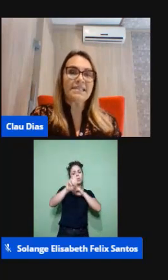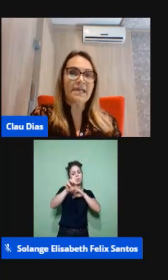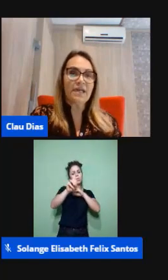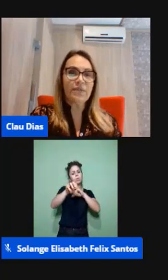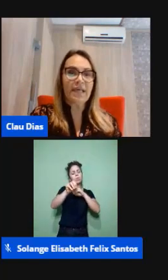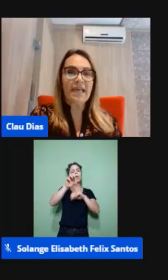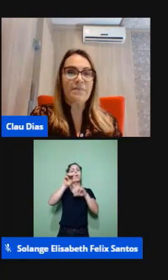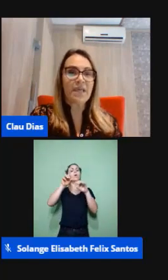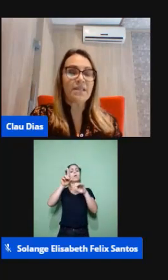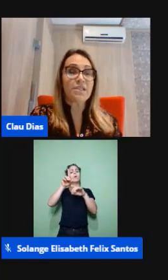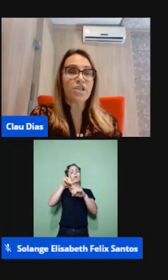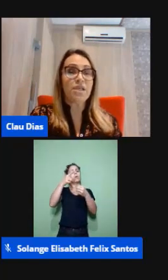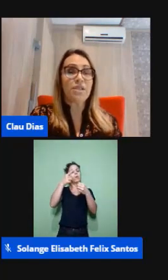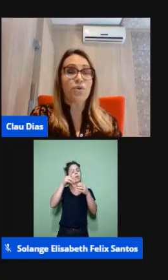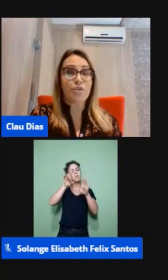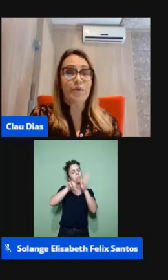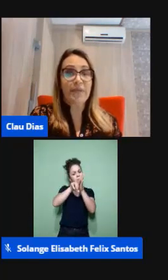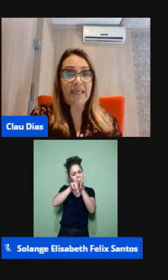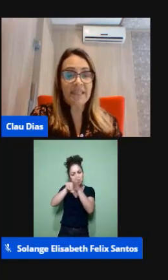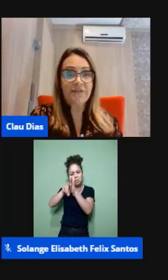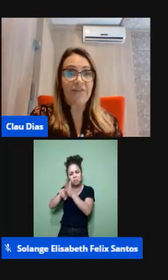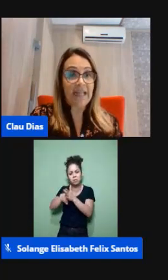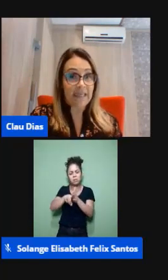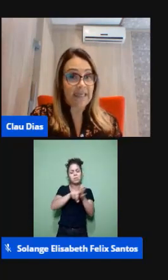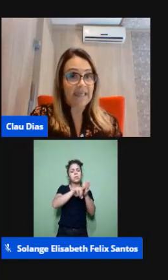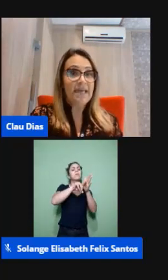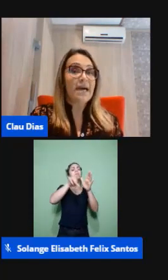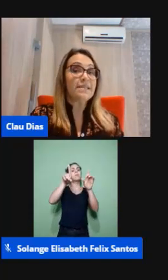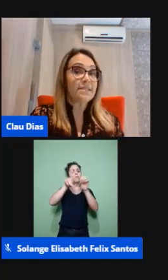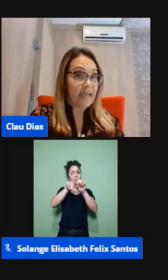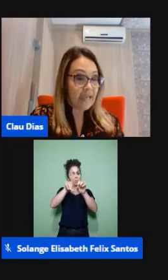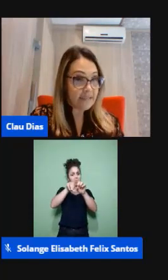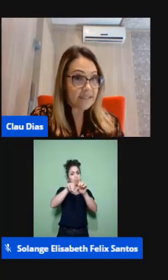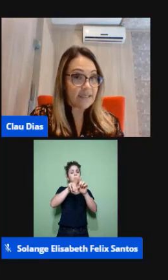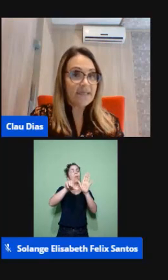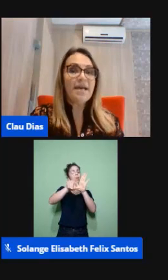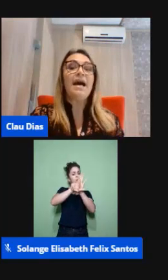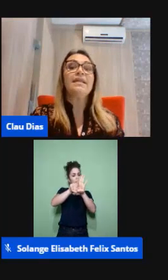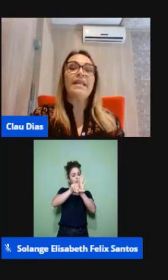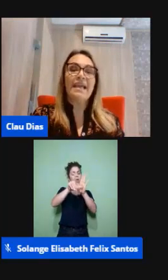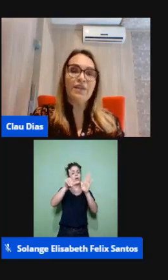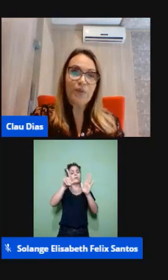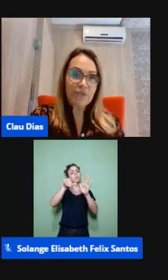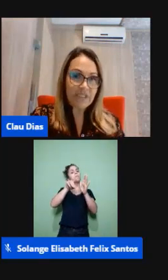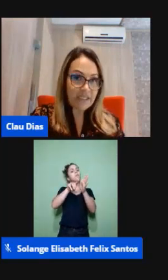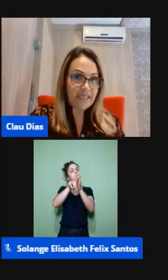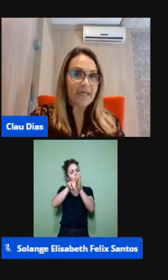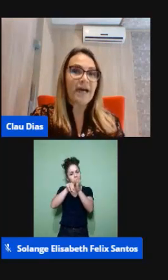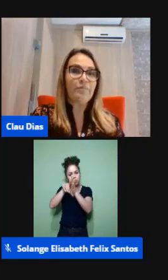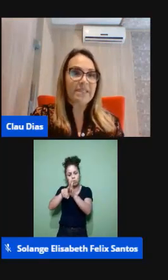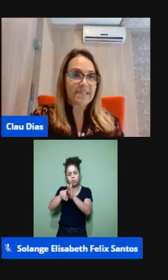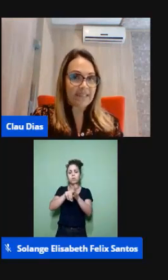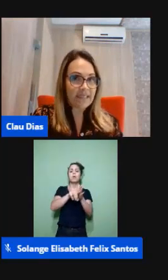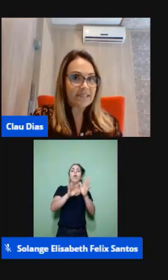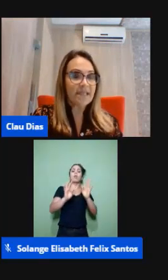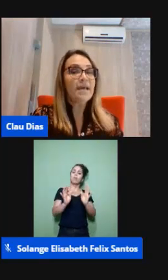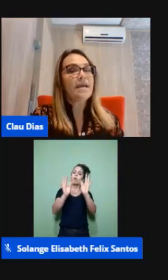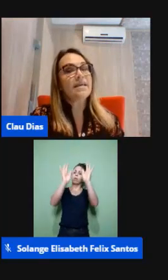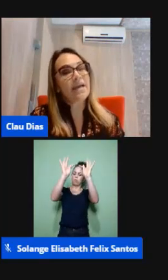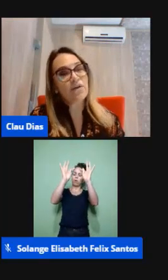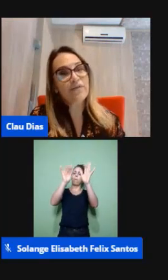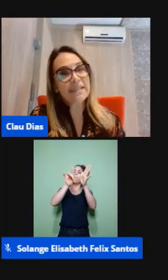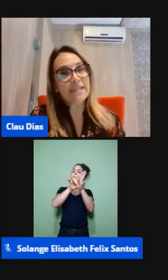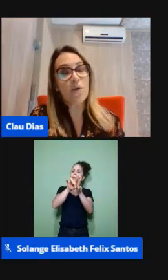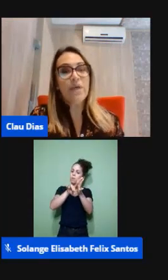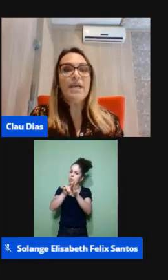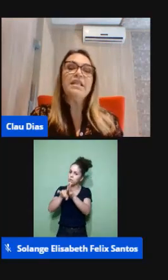na redação, né, da emenda de 2015 fala que a ciência, a tecnologia, a pesquisa